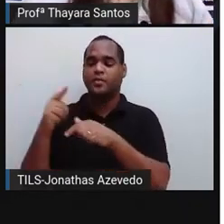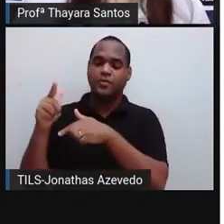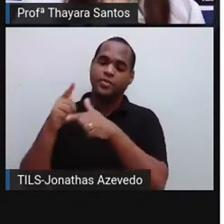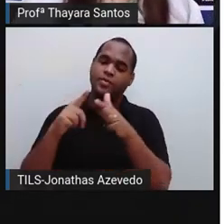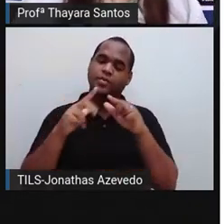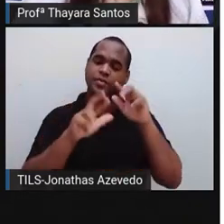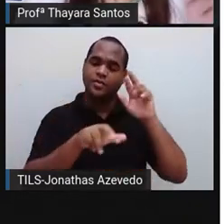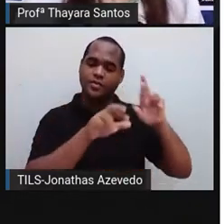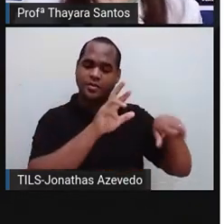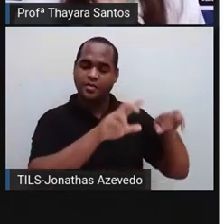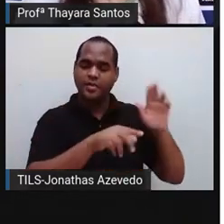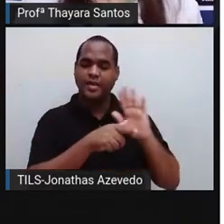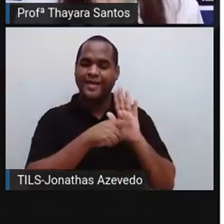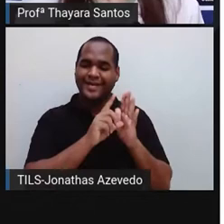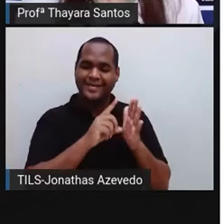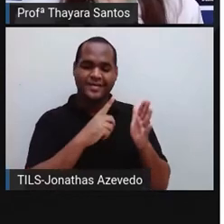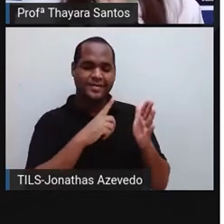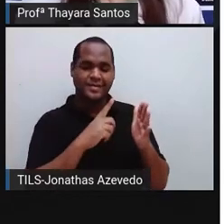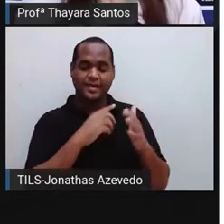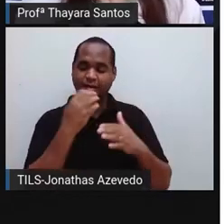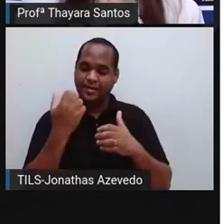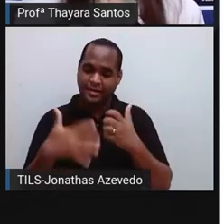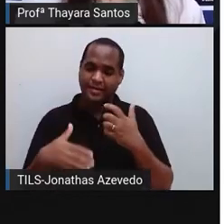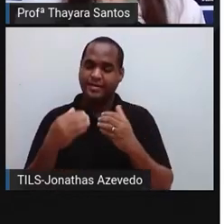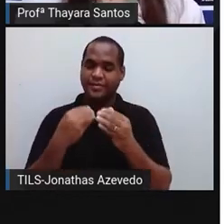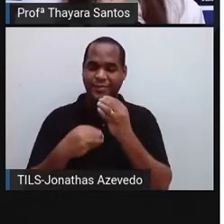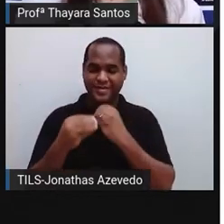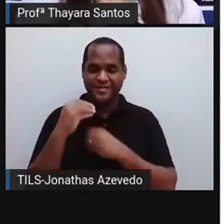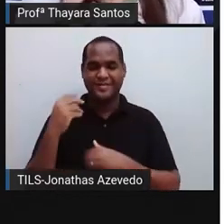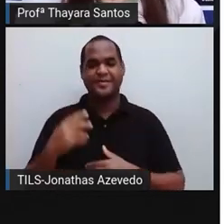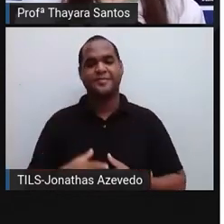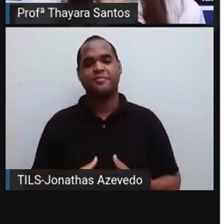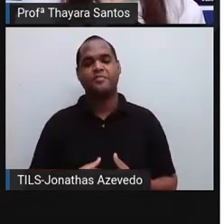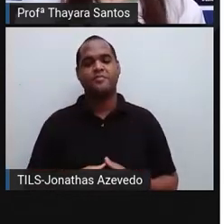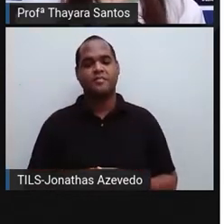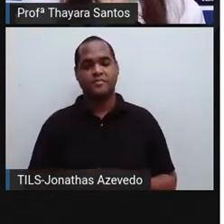níveis anteriores àquele que ele se alimentou.